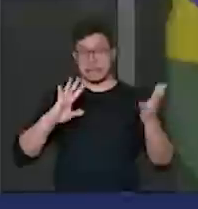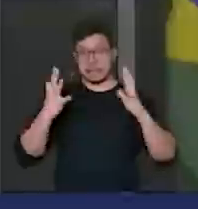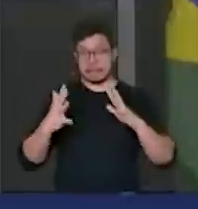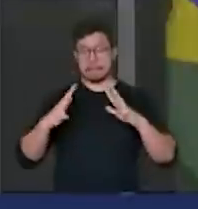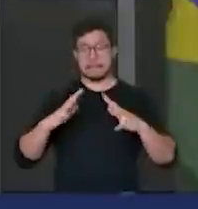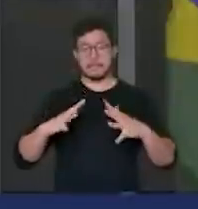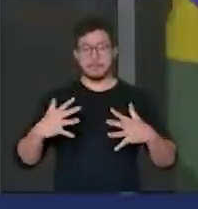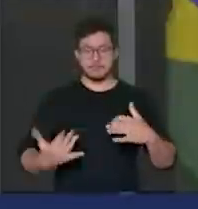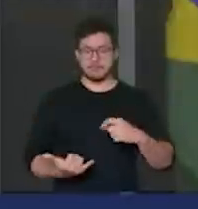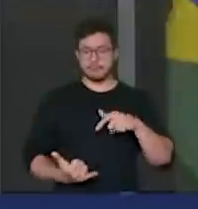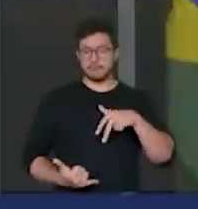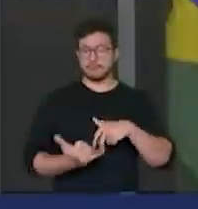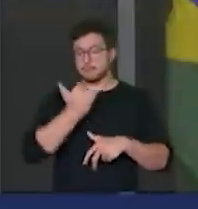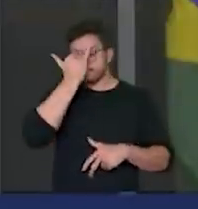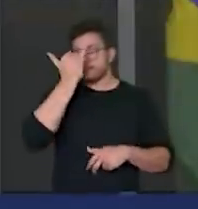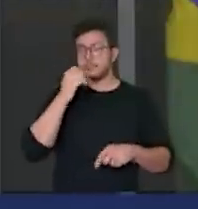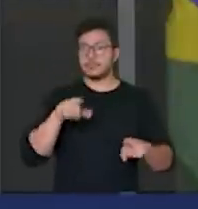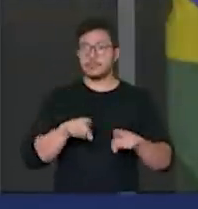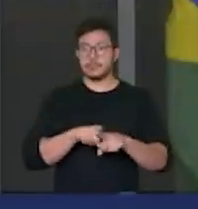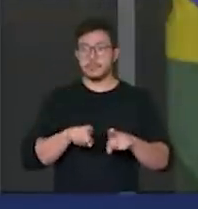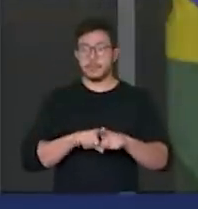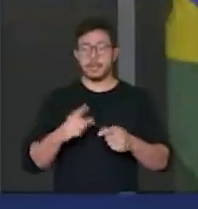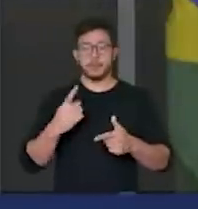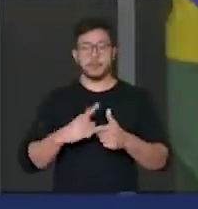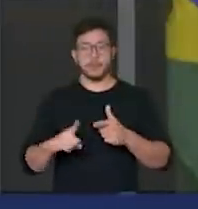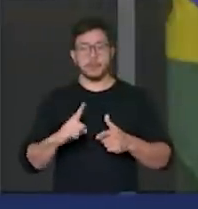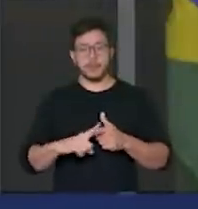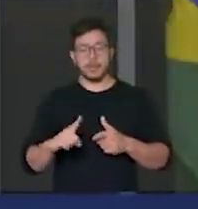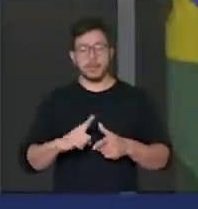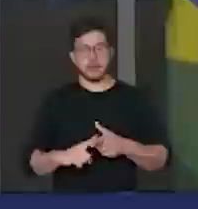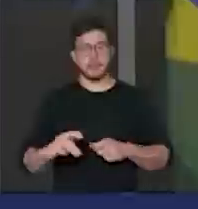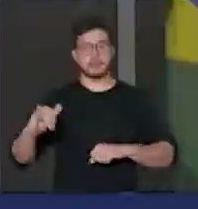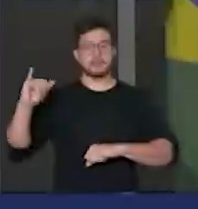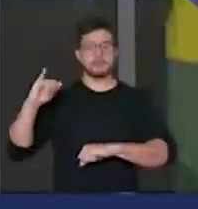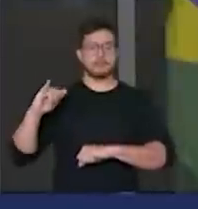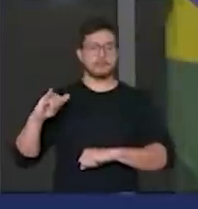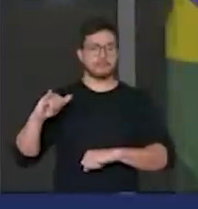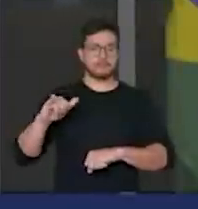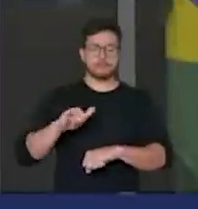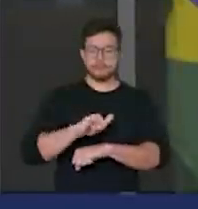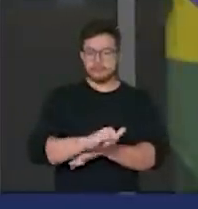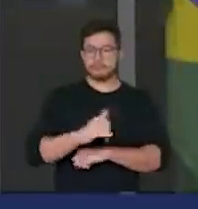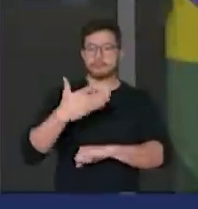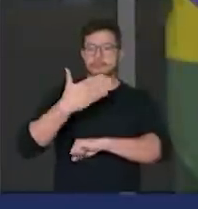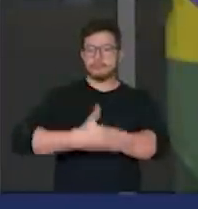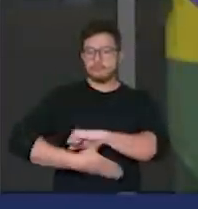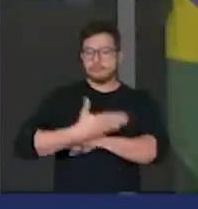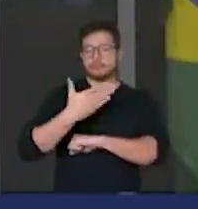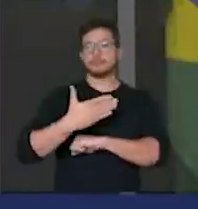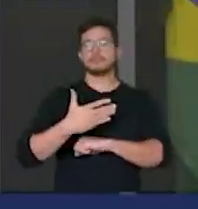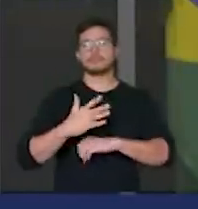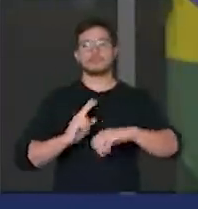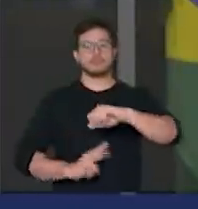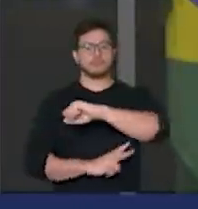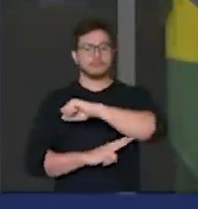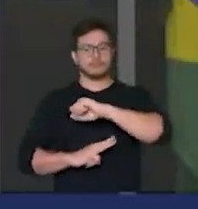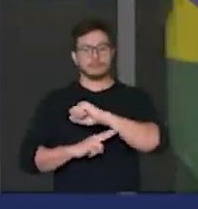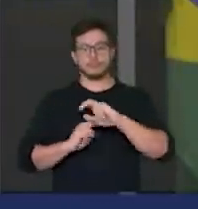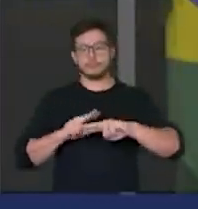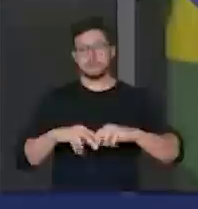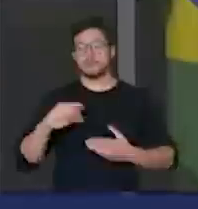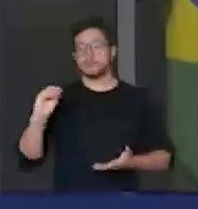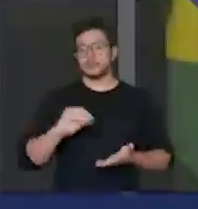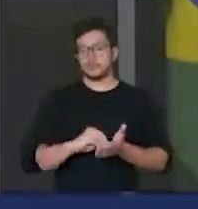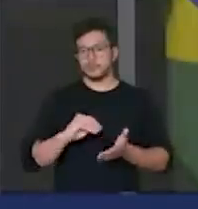em rodovias, em ferrovias, em portos, em aeroportos, em barragens, por falta de manutenção. Nós